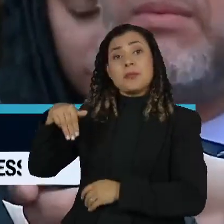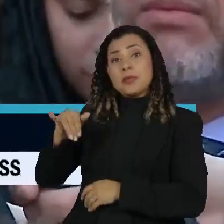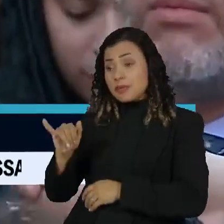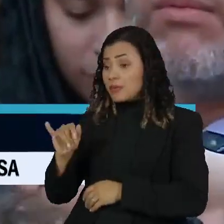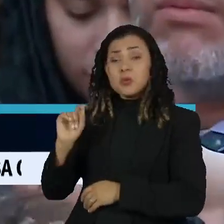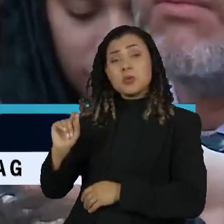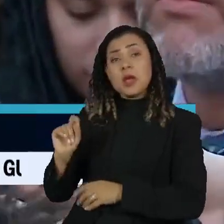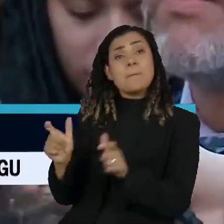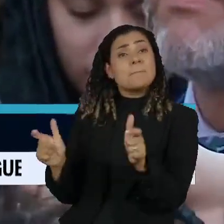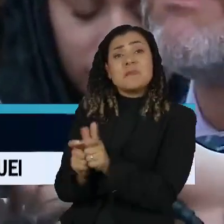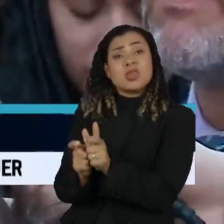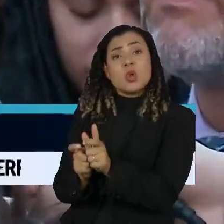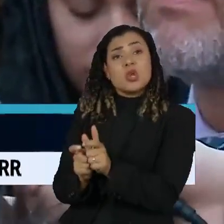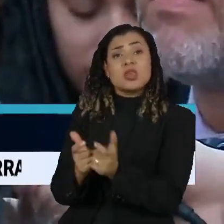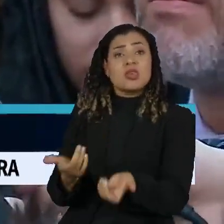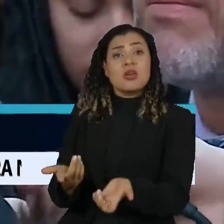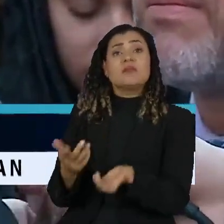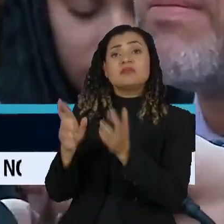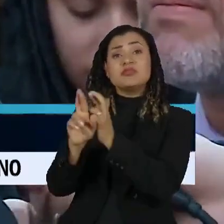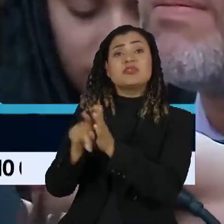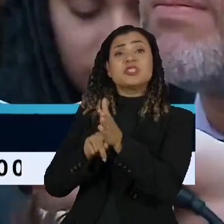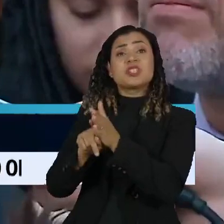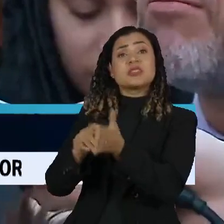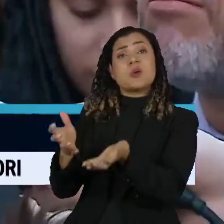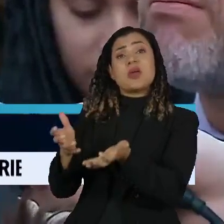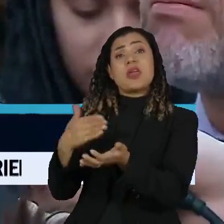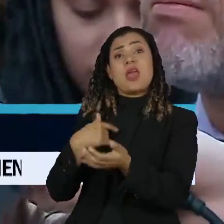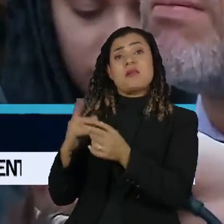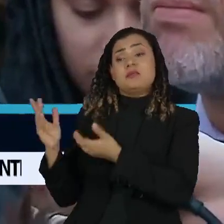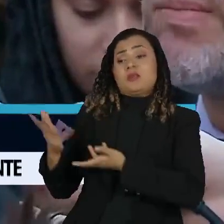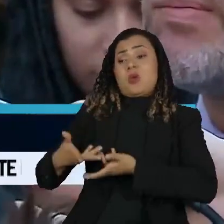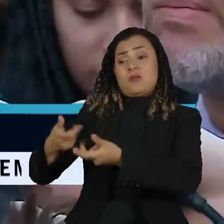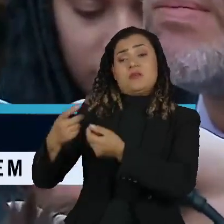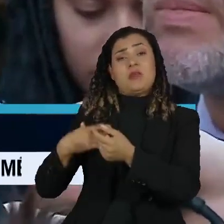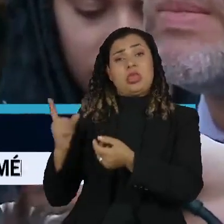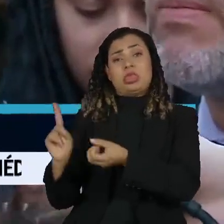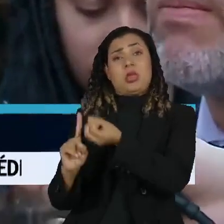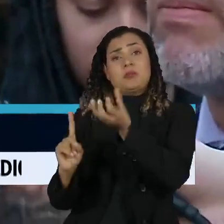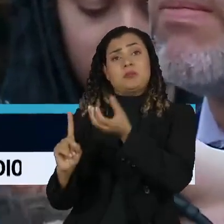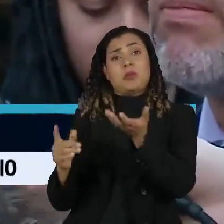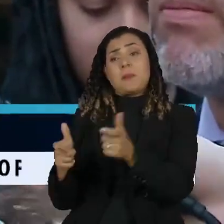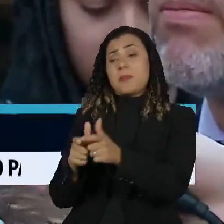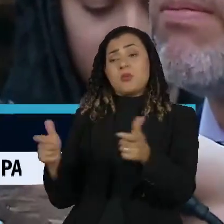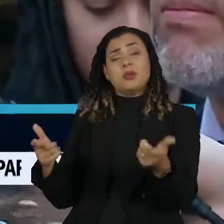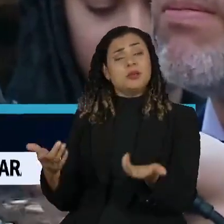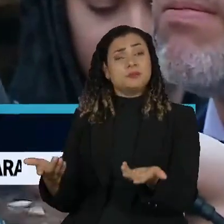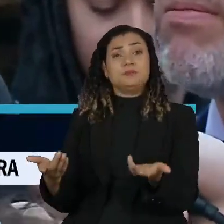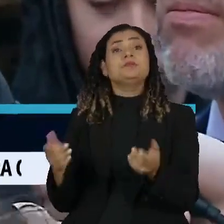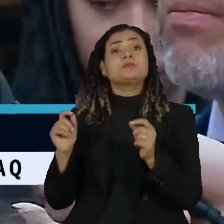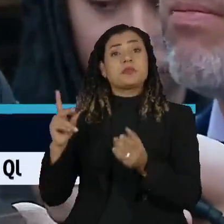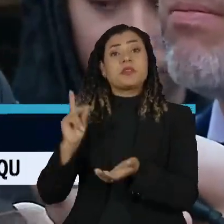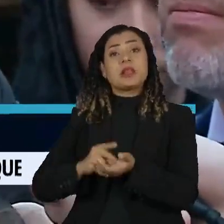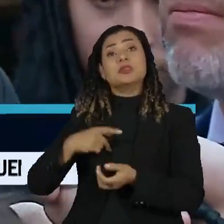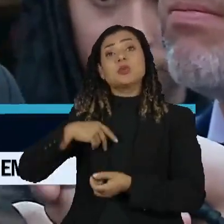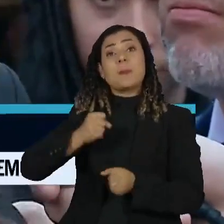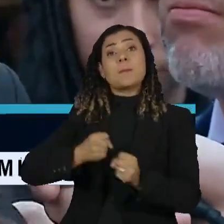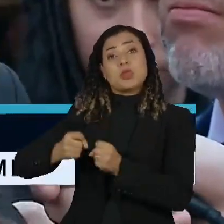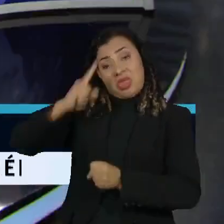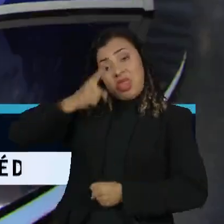minoria, tá, é instalada, onde o governo impõe a sua maioria usando a força do poder que ele tem.